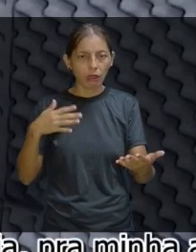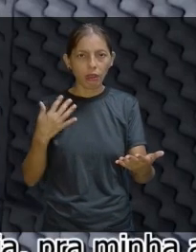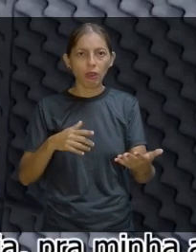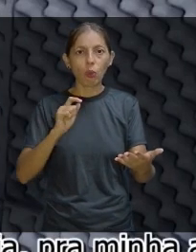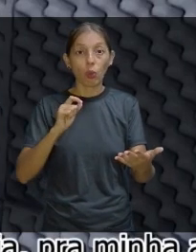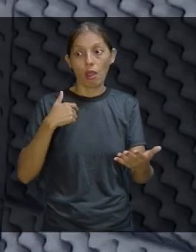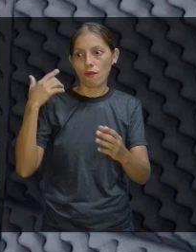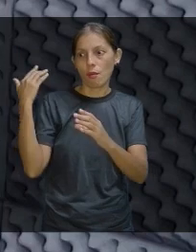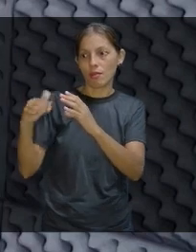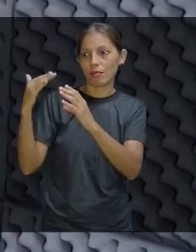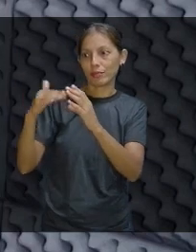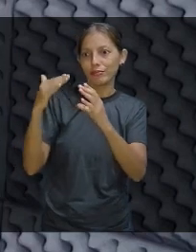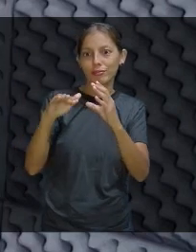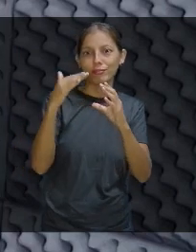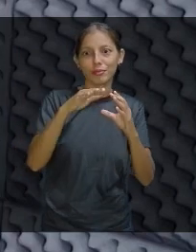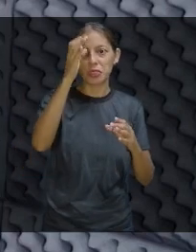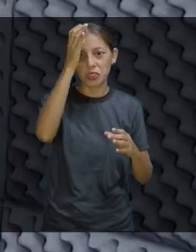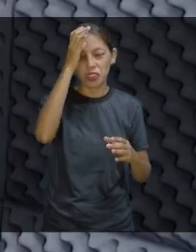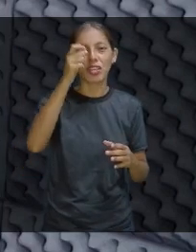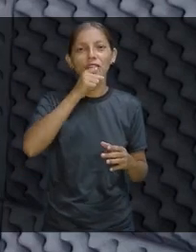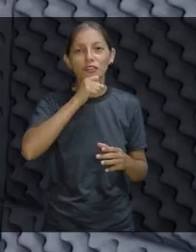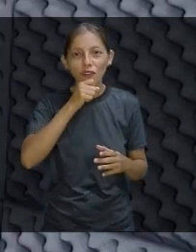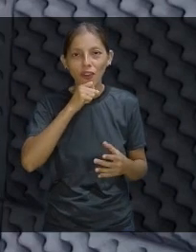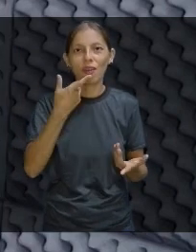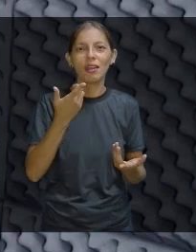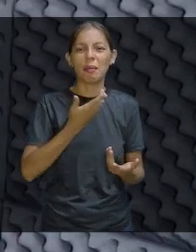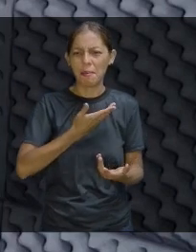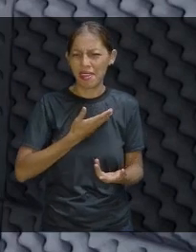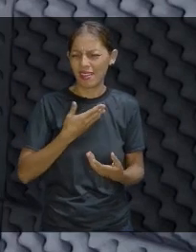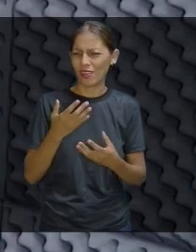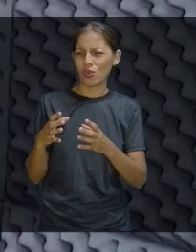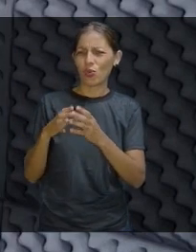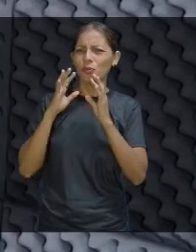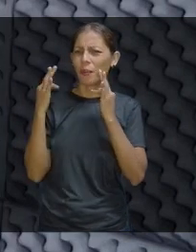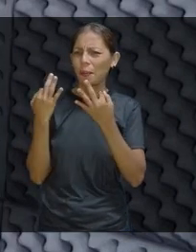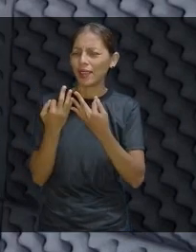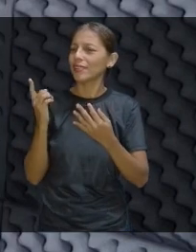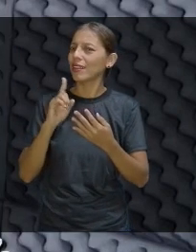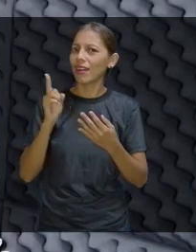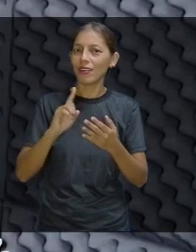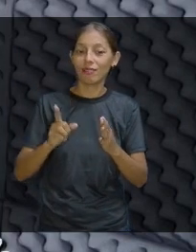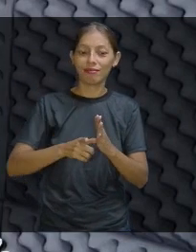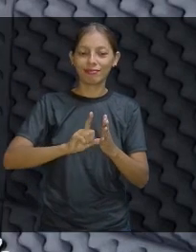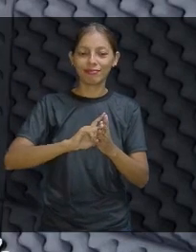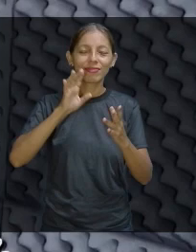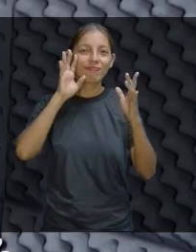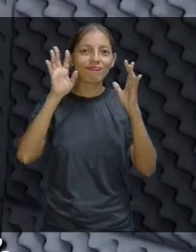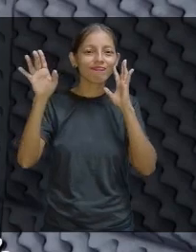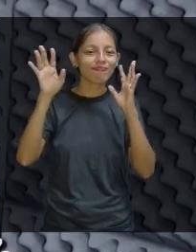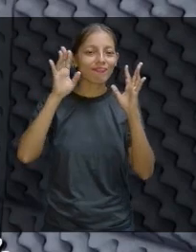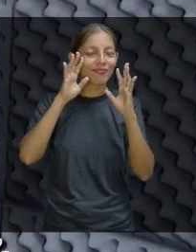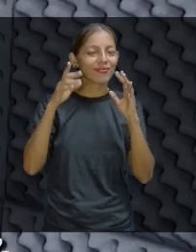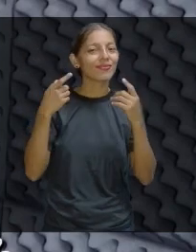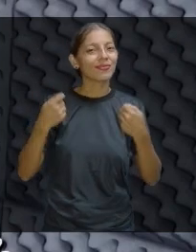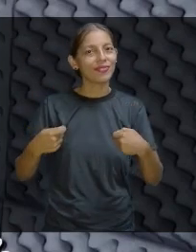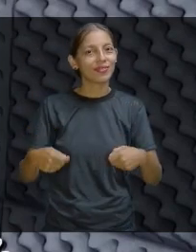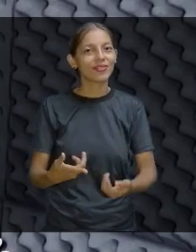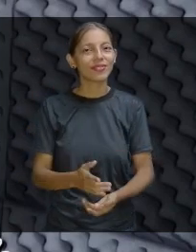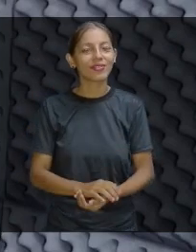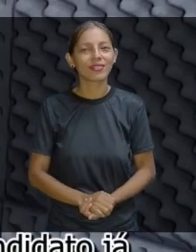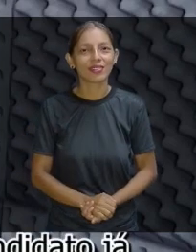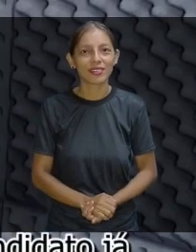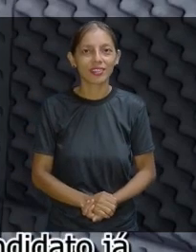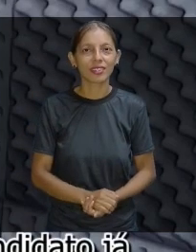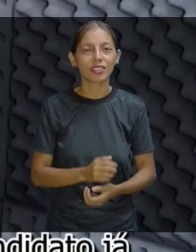para minha tia, para minha avó, para o meu tio, para o grupo da família. Pense antes de fazer isso. Em 2016, eu estava na Corte Eleitoral como